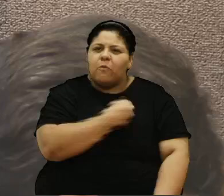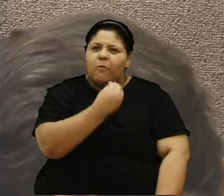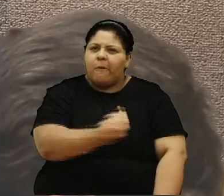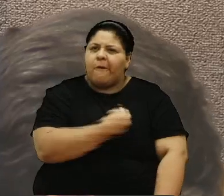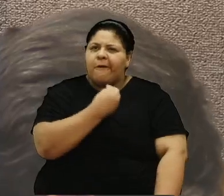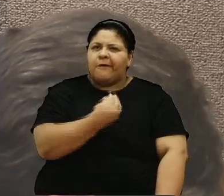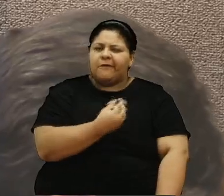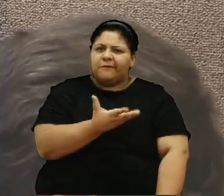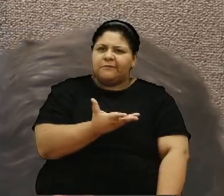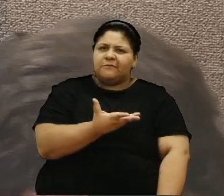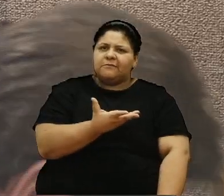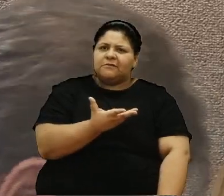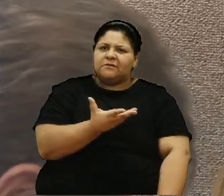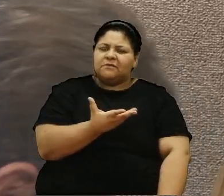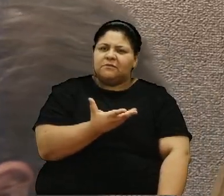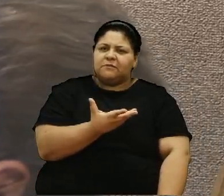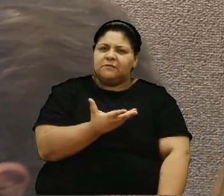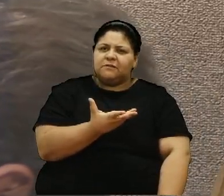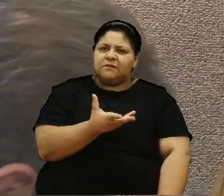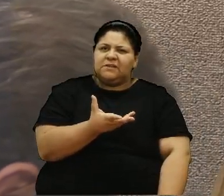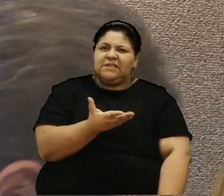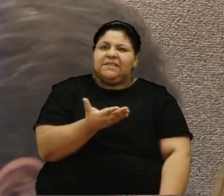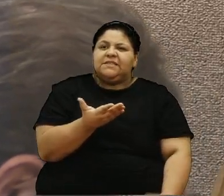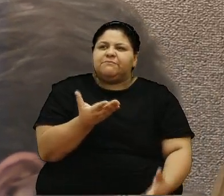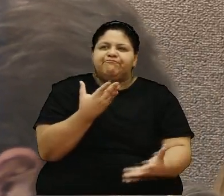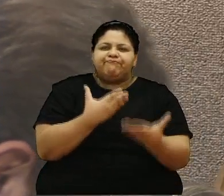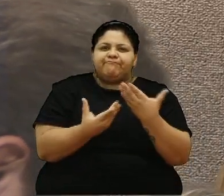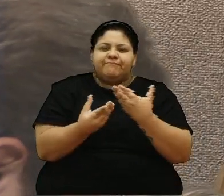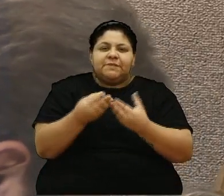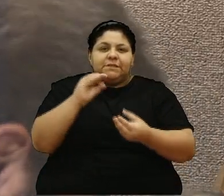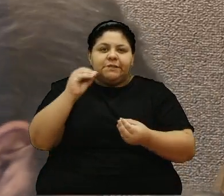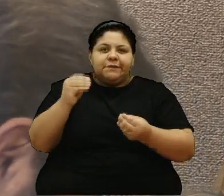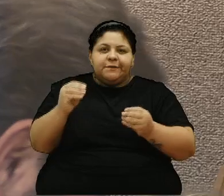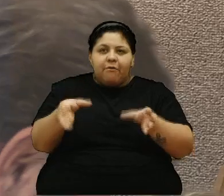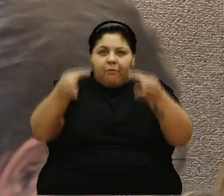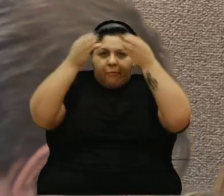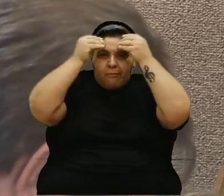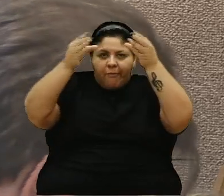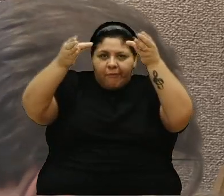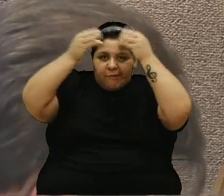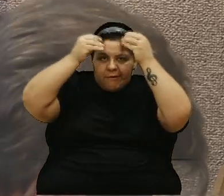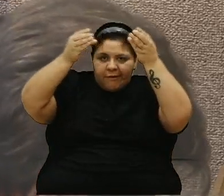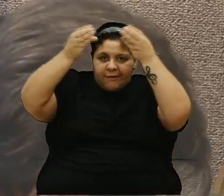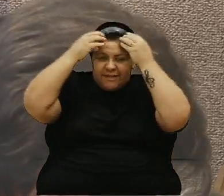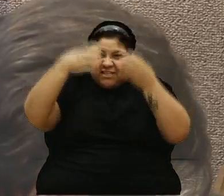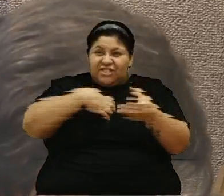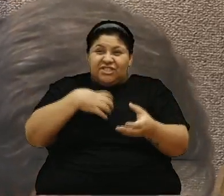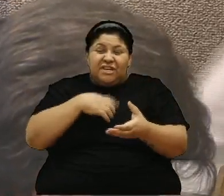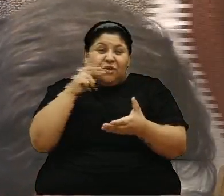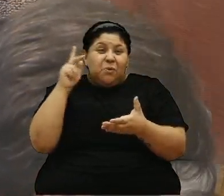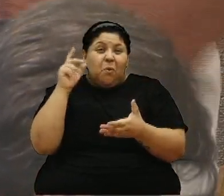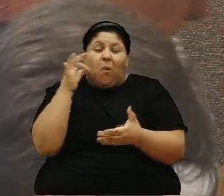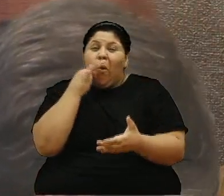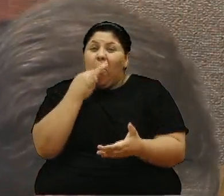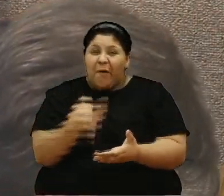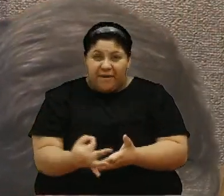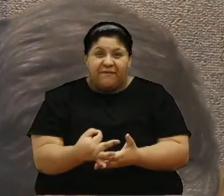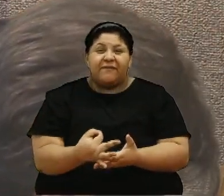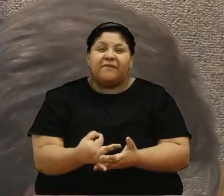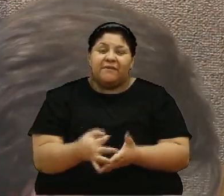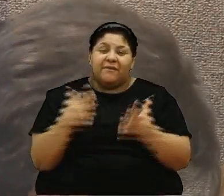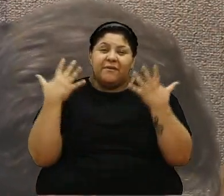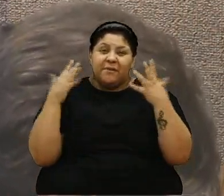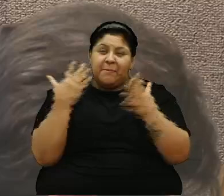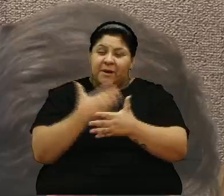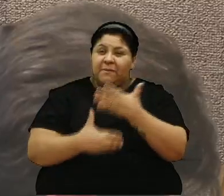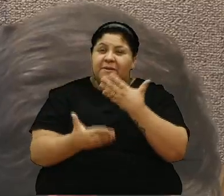se alimenta dessa forma horrenda, e os números que foram dados lá impressionam, vereadora. Impressionam. Então, parabéns a todos